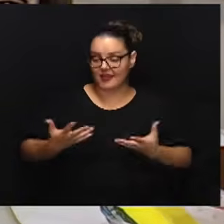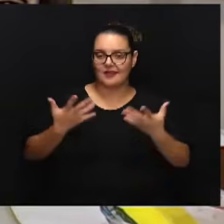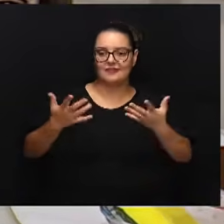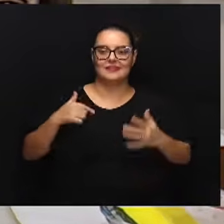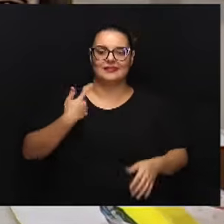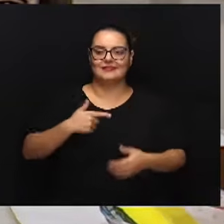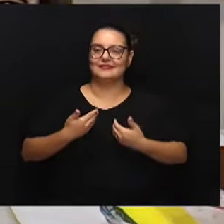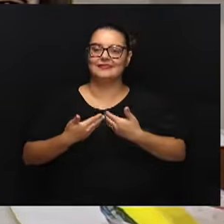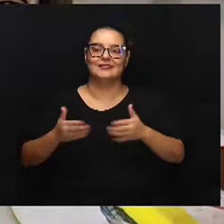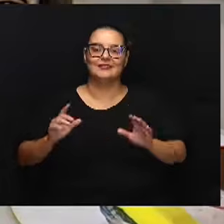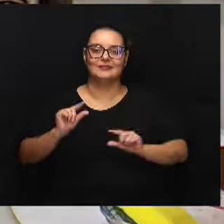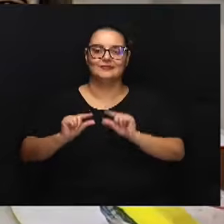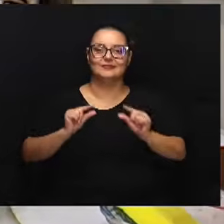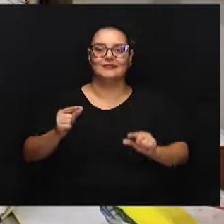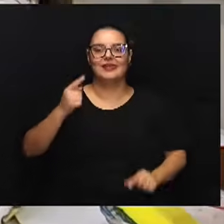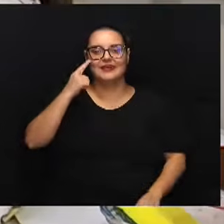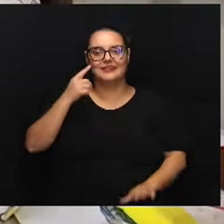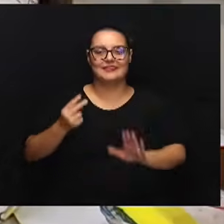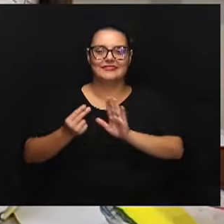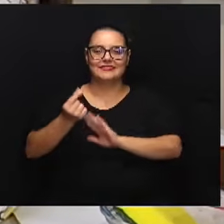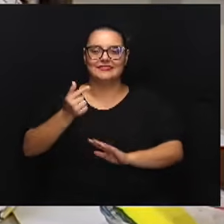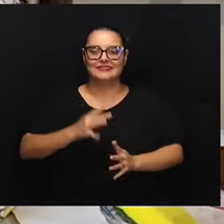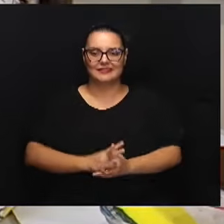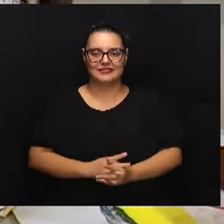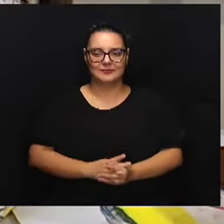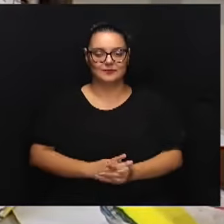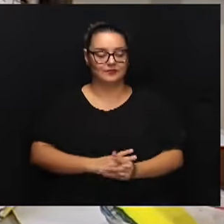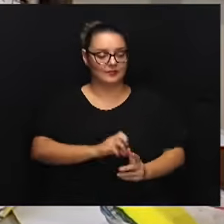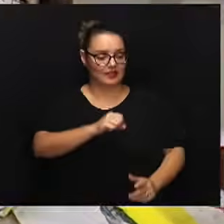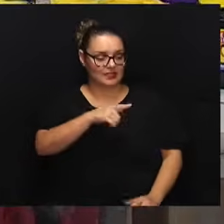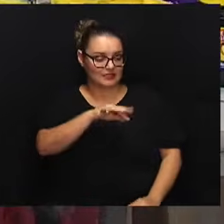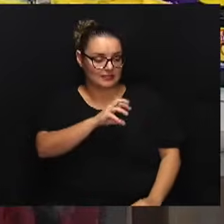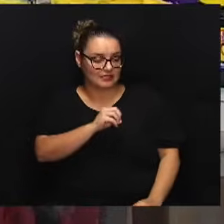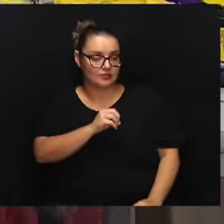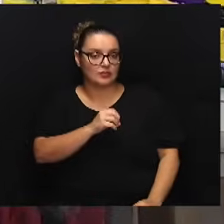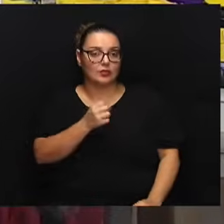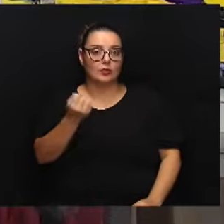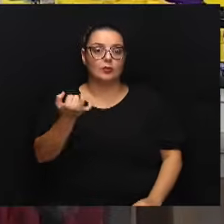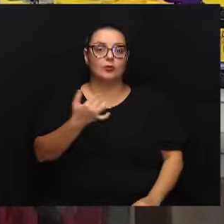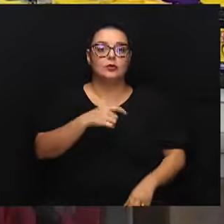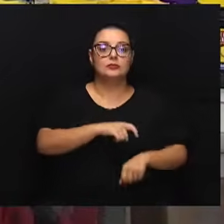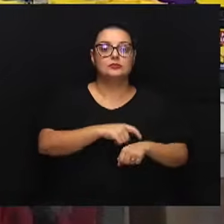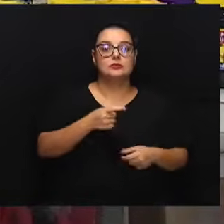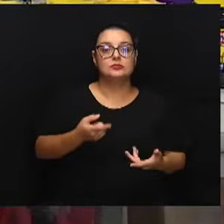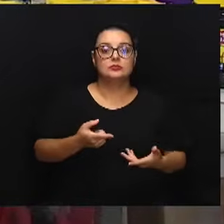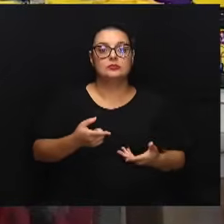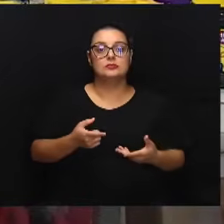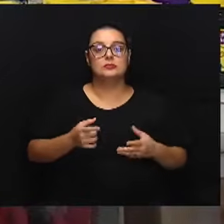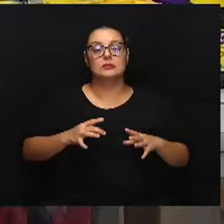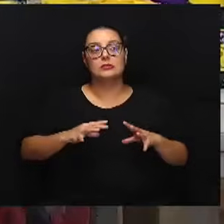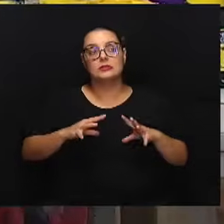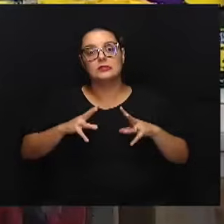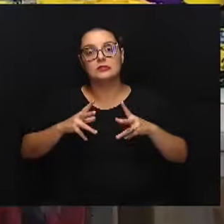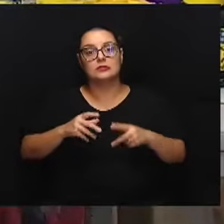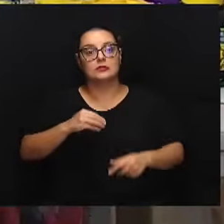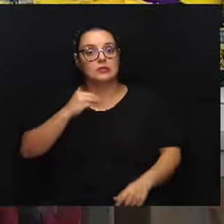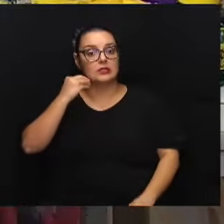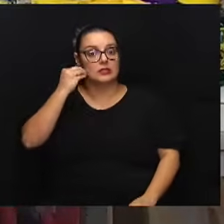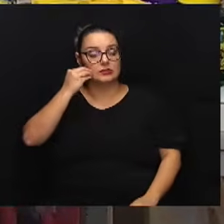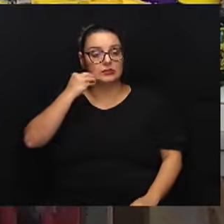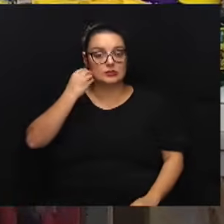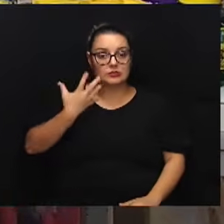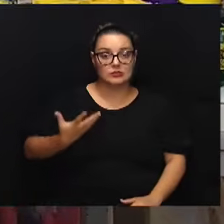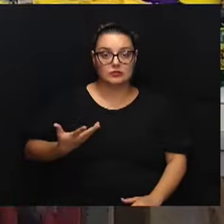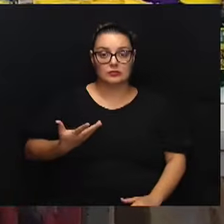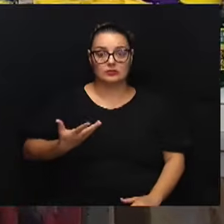está expondo um pouquinho da nossa criatividade. Sandro, quanto tempo levou para você ter todo esse know-how, né?